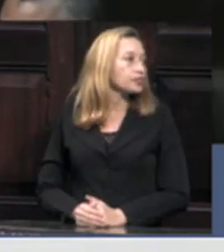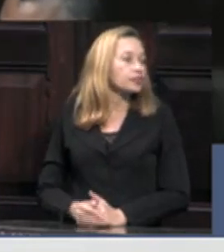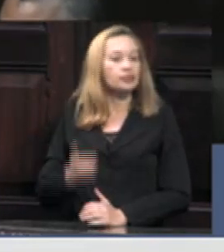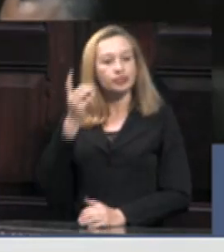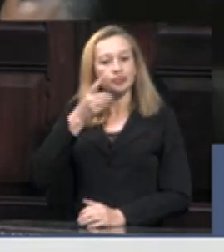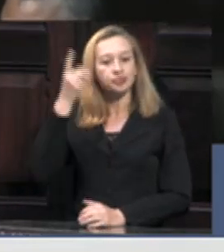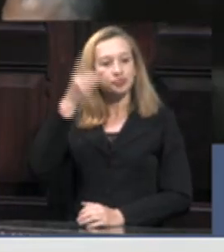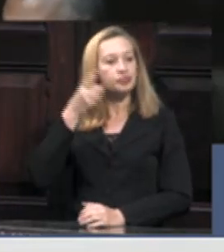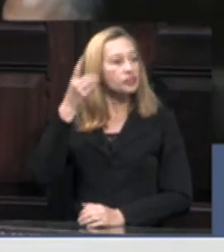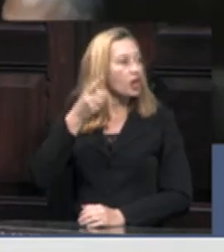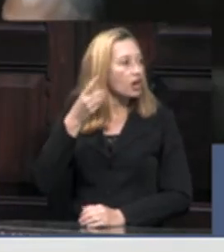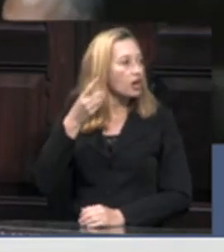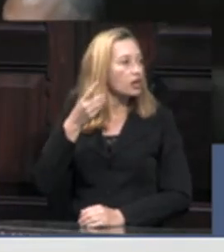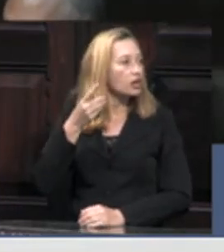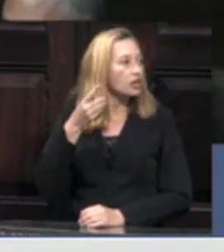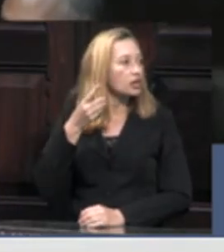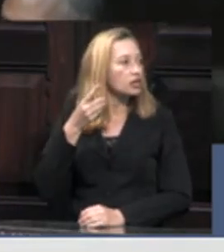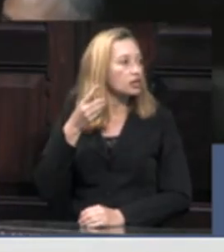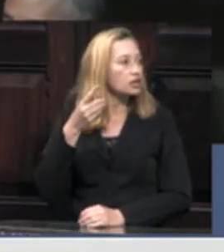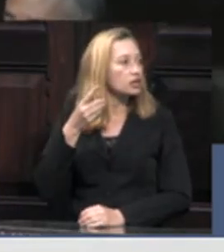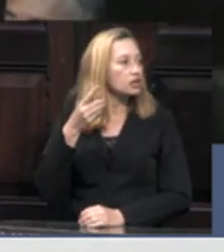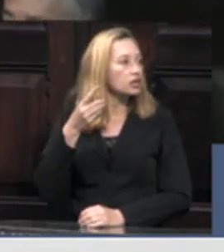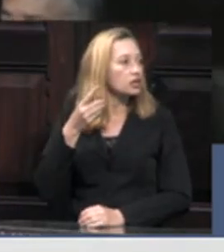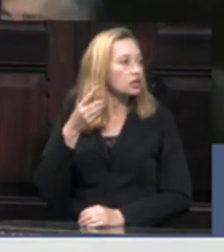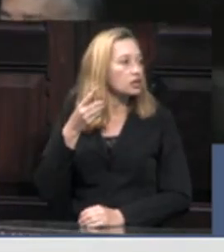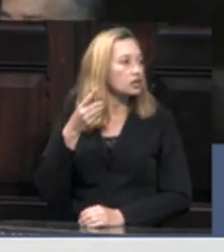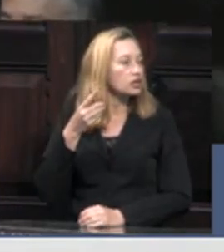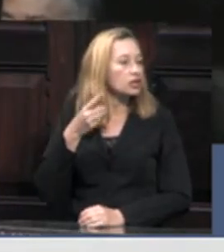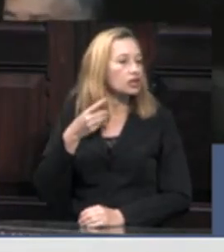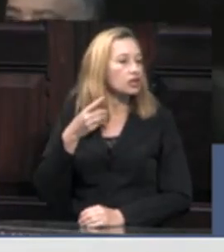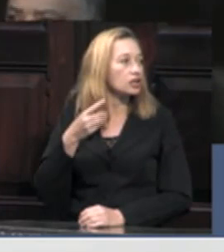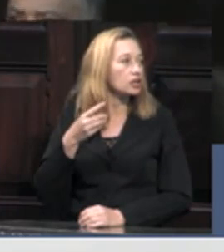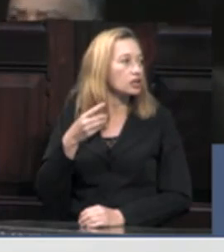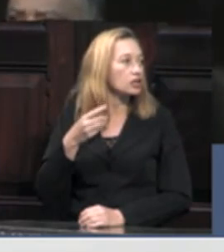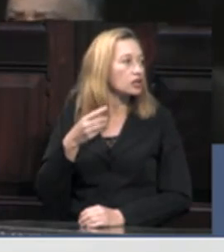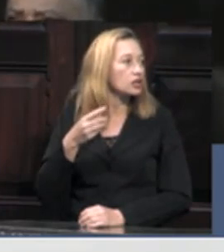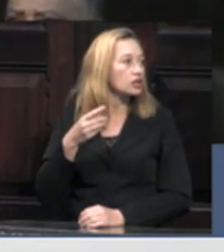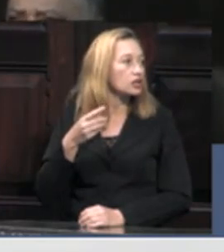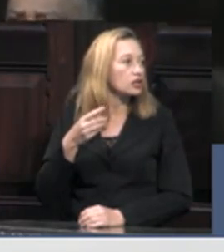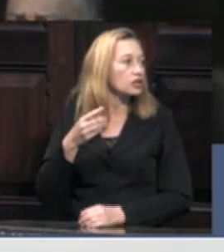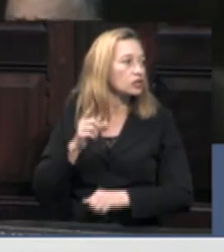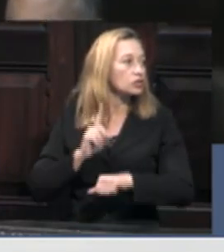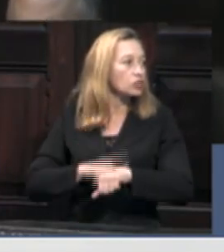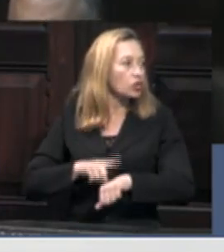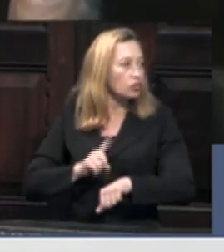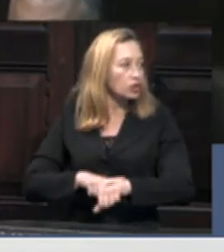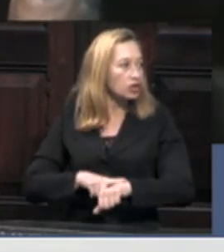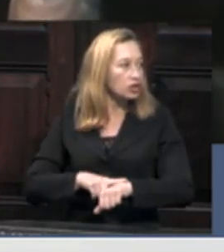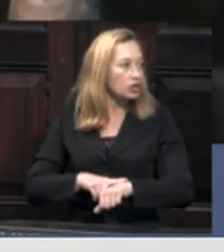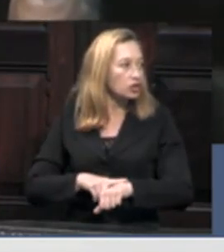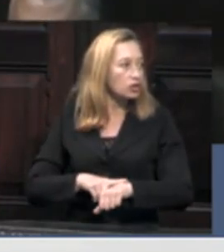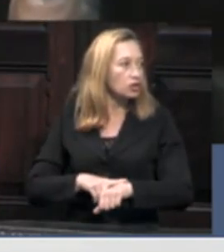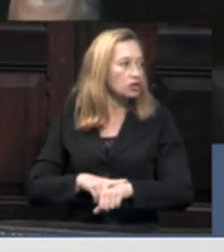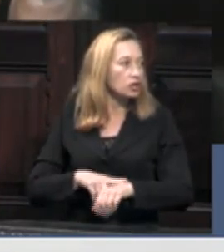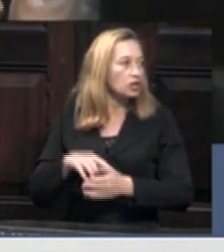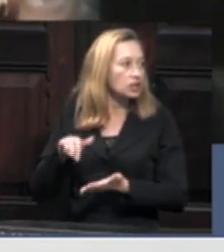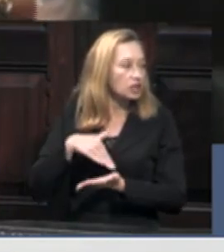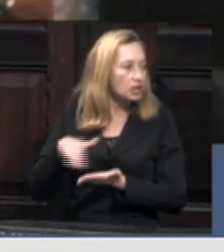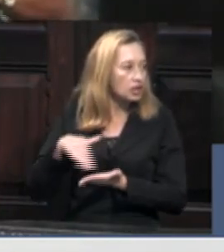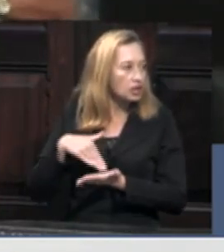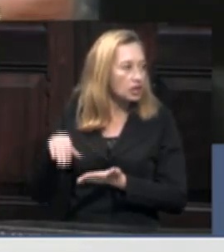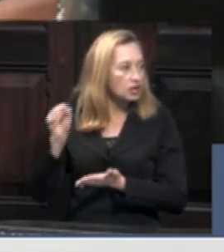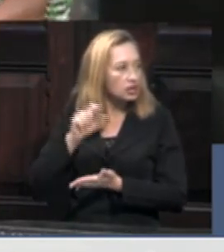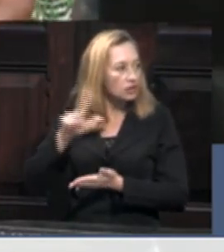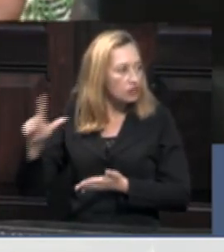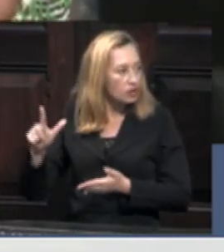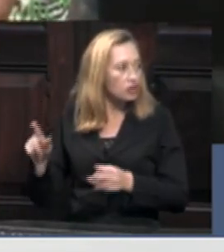Tio e os presentes, eu já, mais de um momento, conversei com o secretário da Casa Civil. Tem a